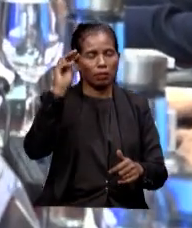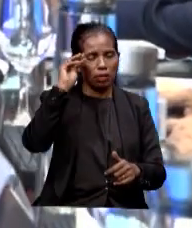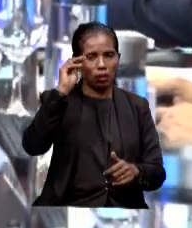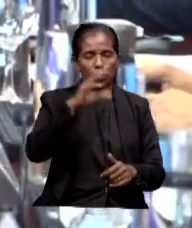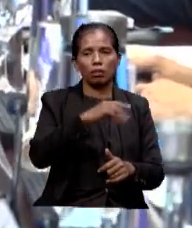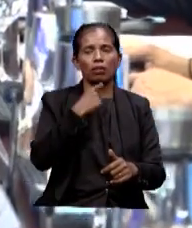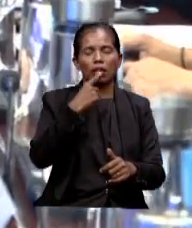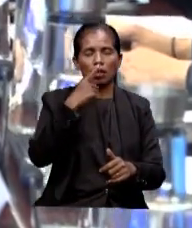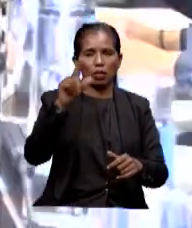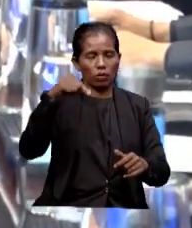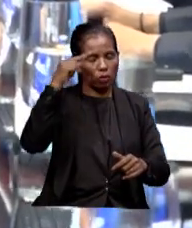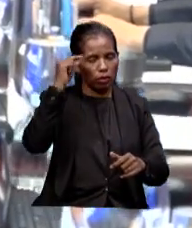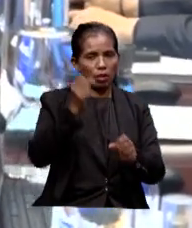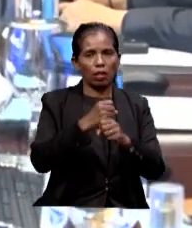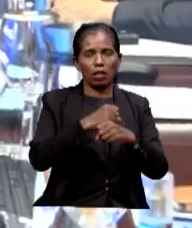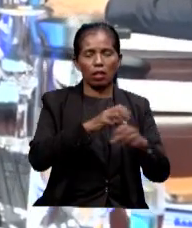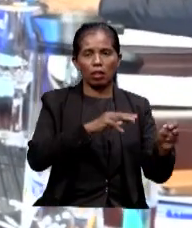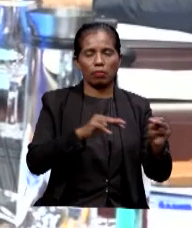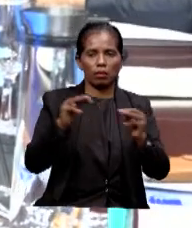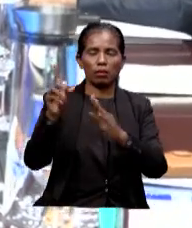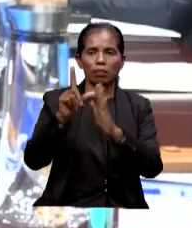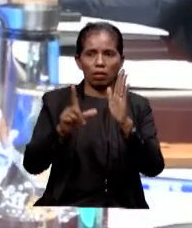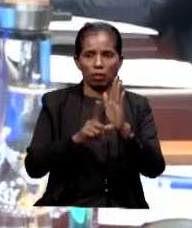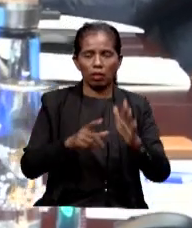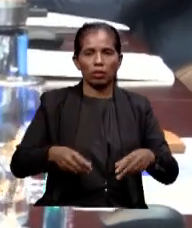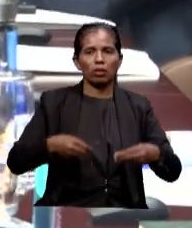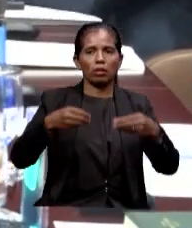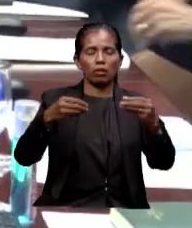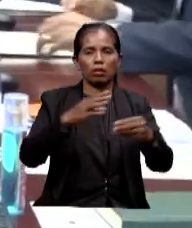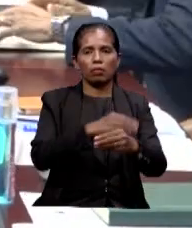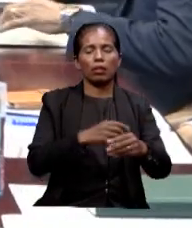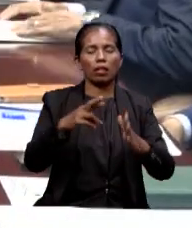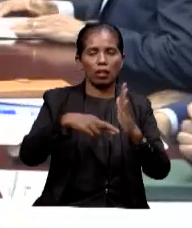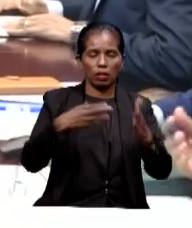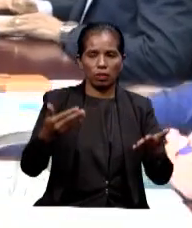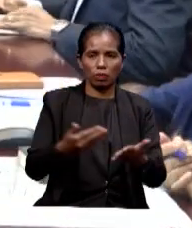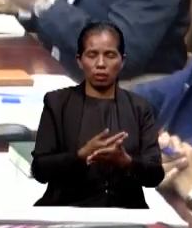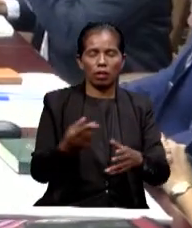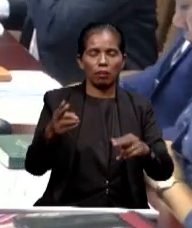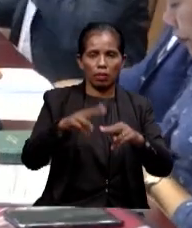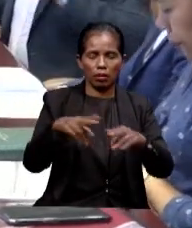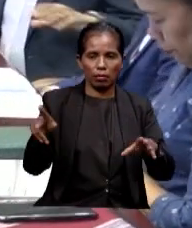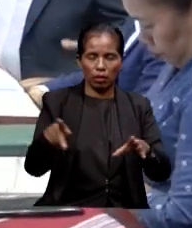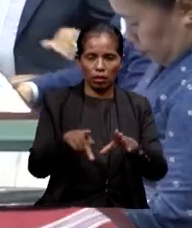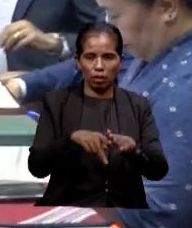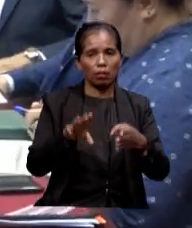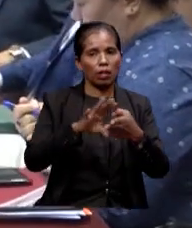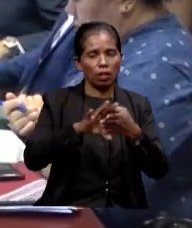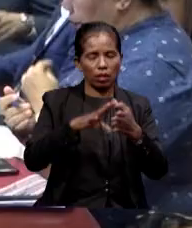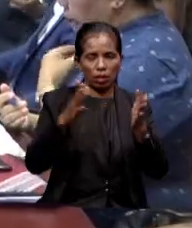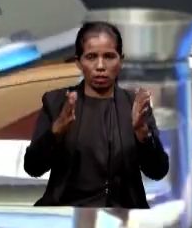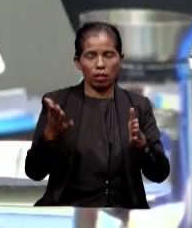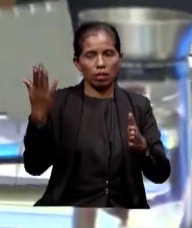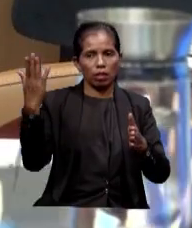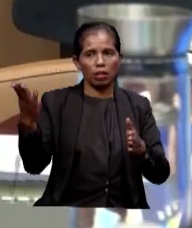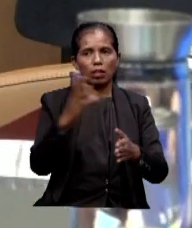hateten, razão Governo halo alteração ba diploma né, ato introduz medida fung, hodi aumenta participação eleitor e a diáspora,